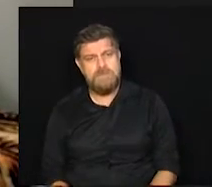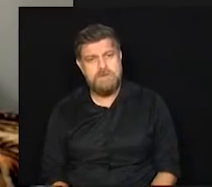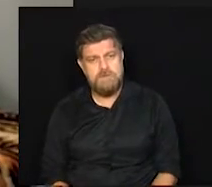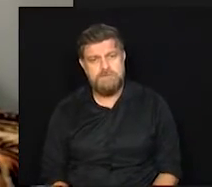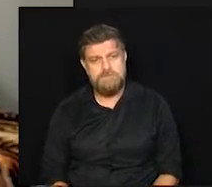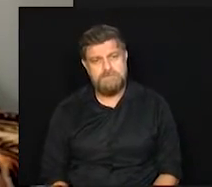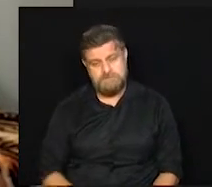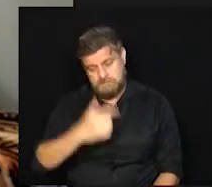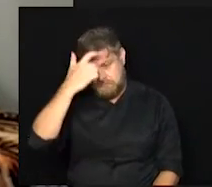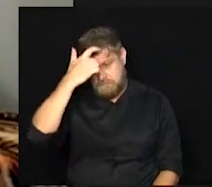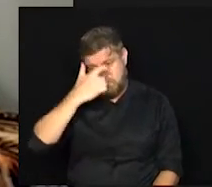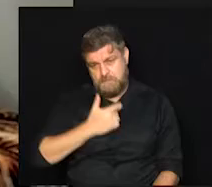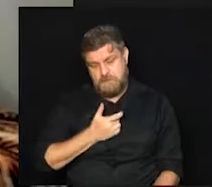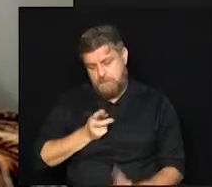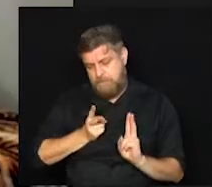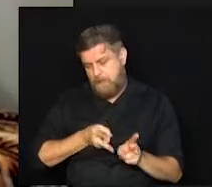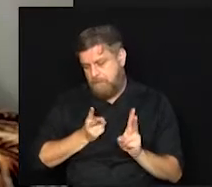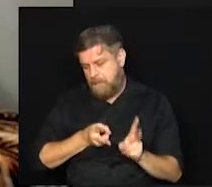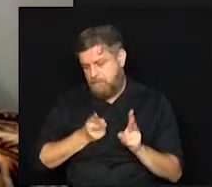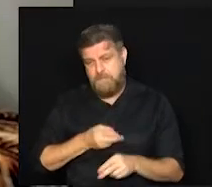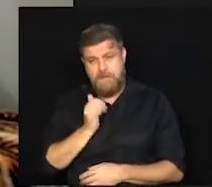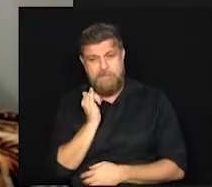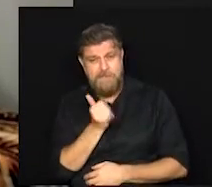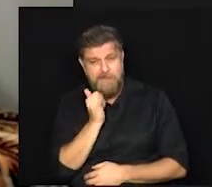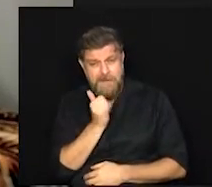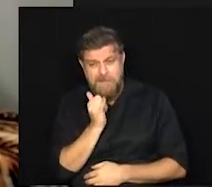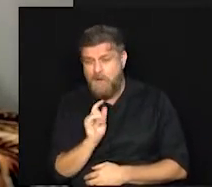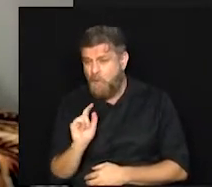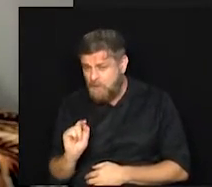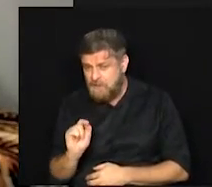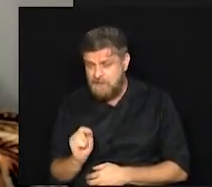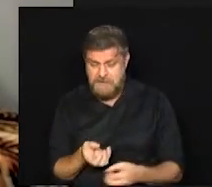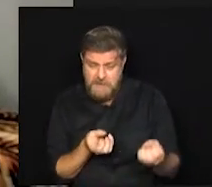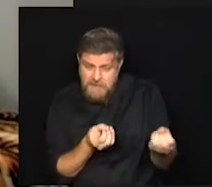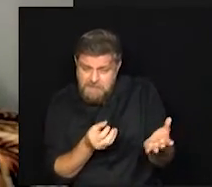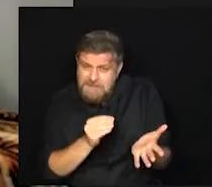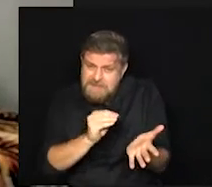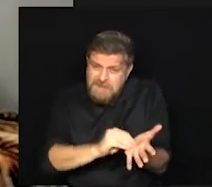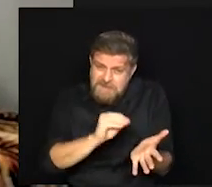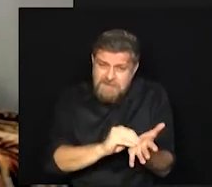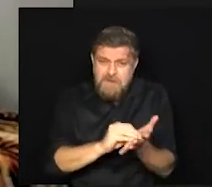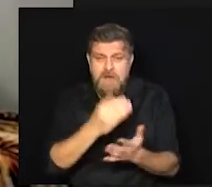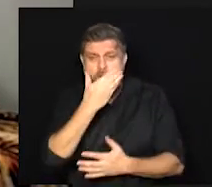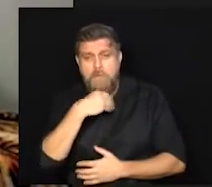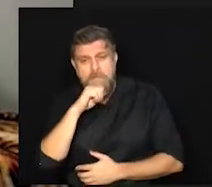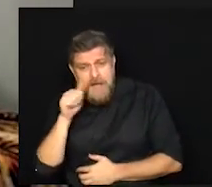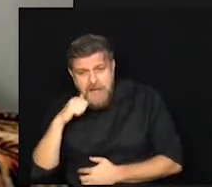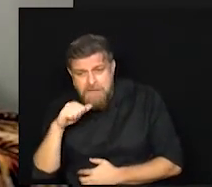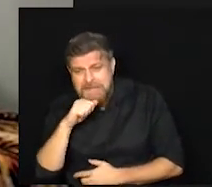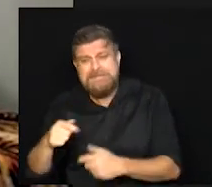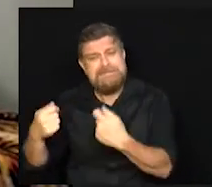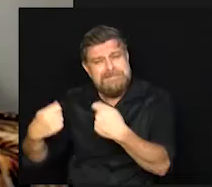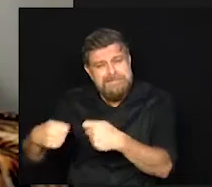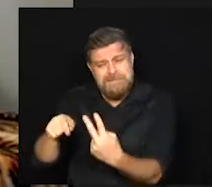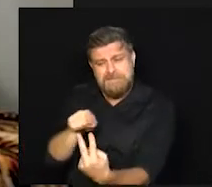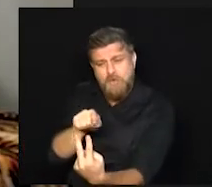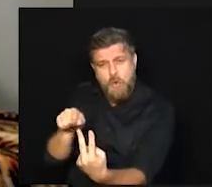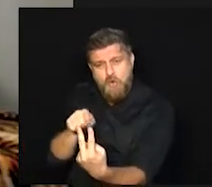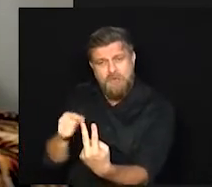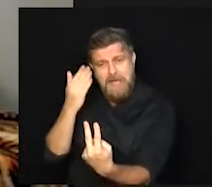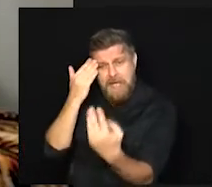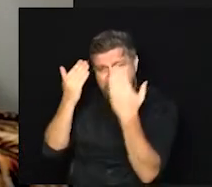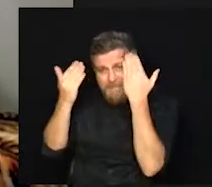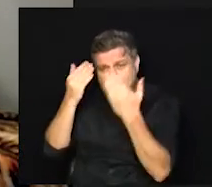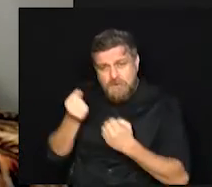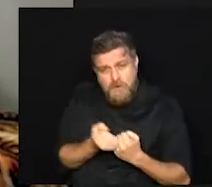Então, eu continuo falando que falta informação, e os pais também precisam muito de um apoio